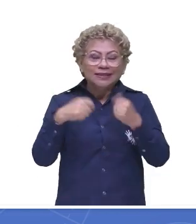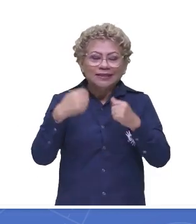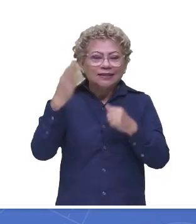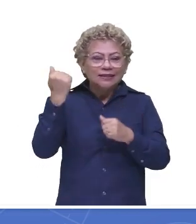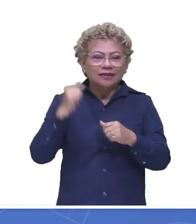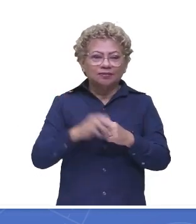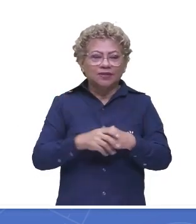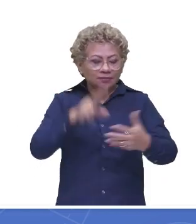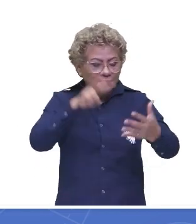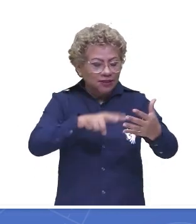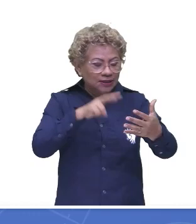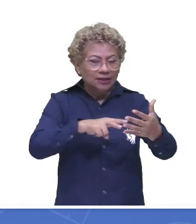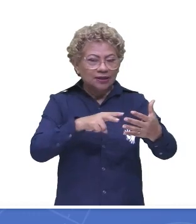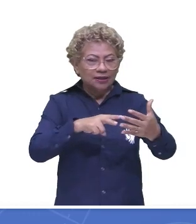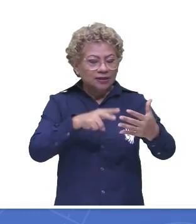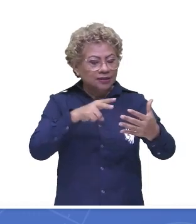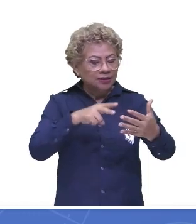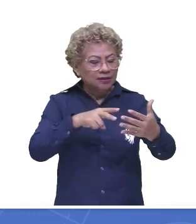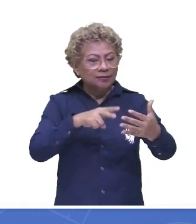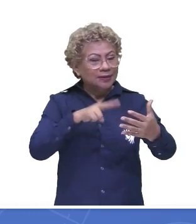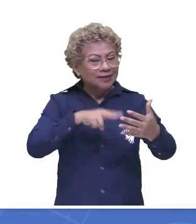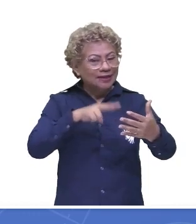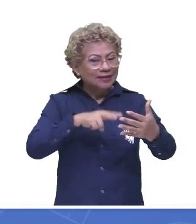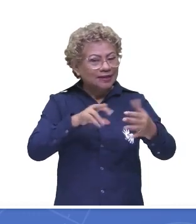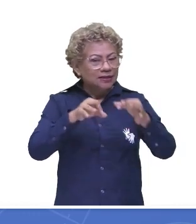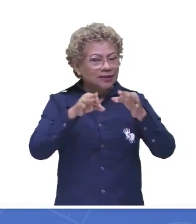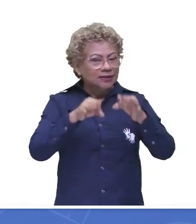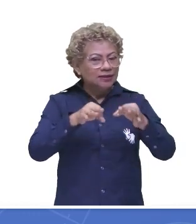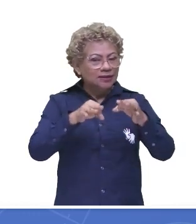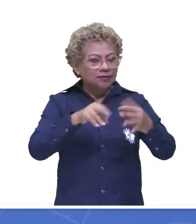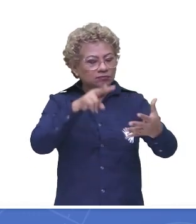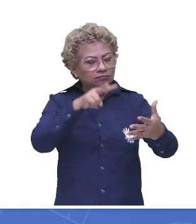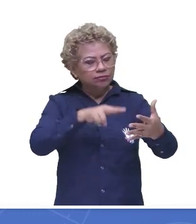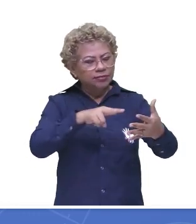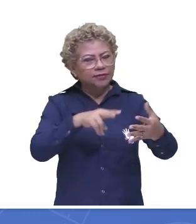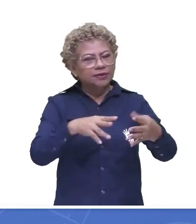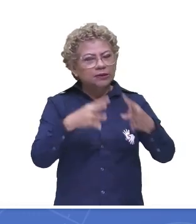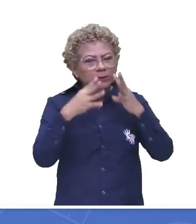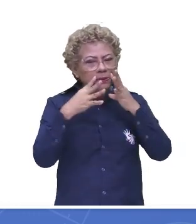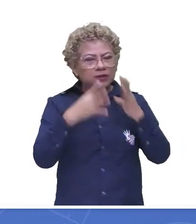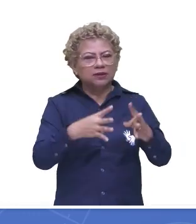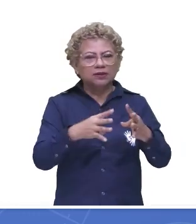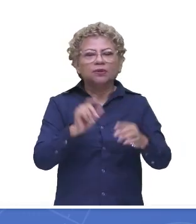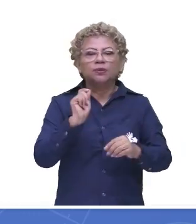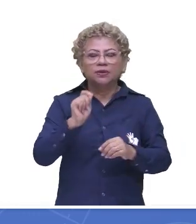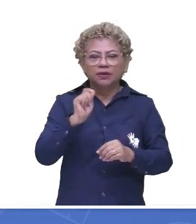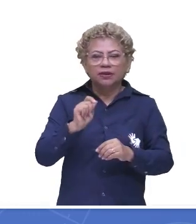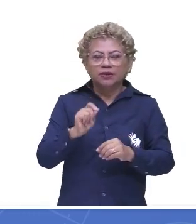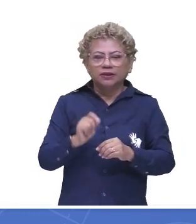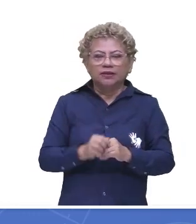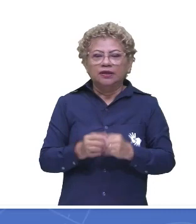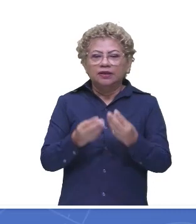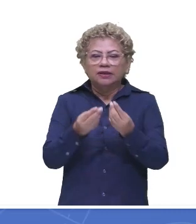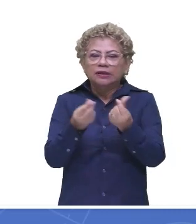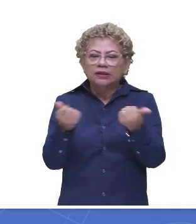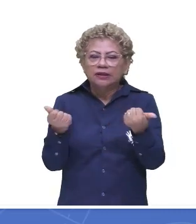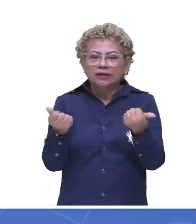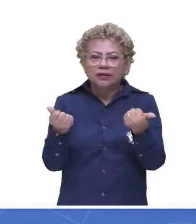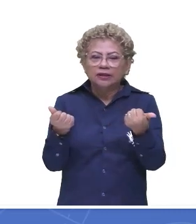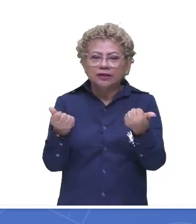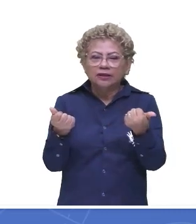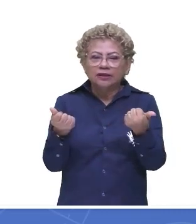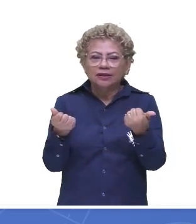a questão está tratando de calor latente e quando a questão está tratando de calor sensível, tá certo? Calor sensível nós vimos nas